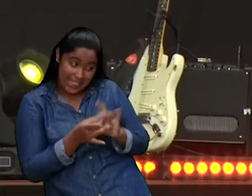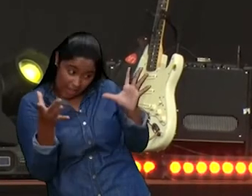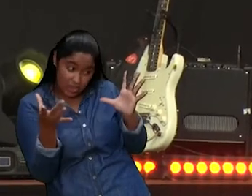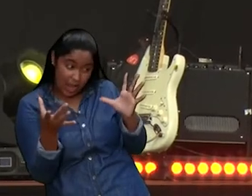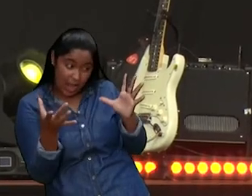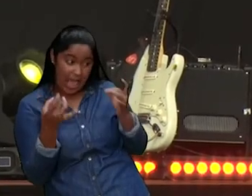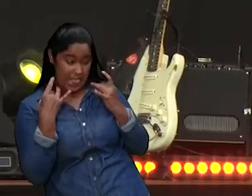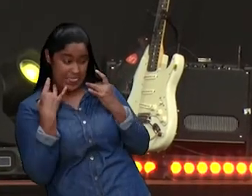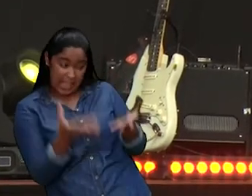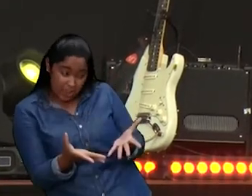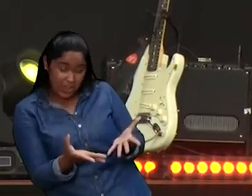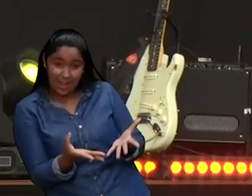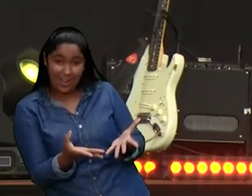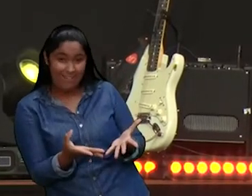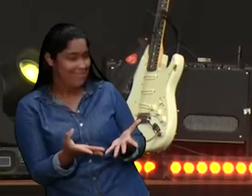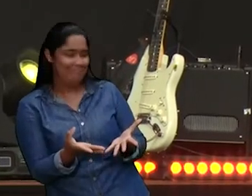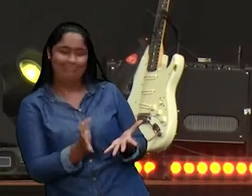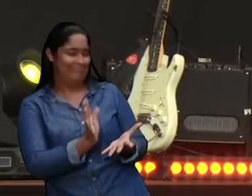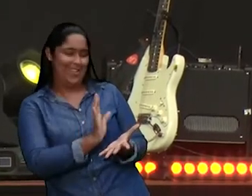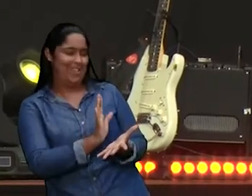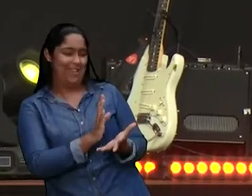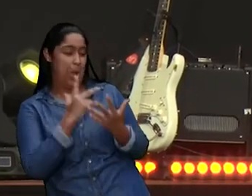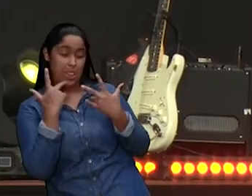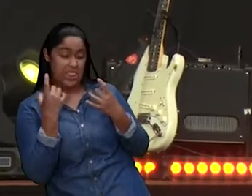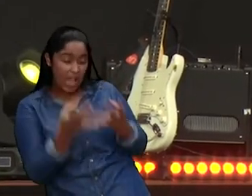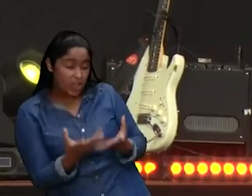ei ei mulher você aí